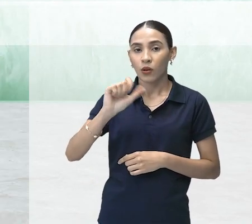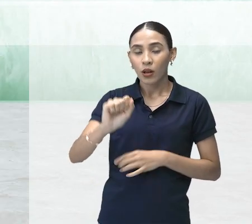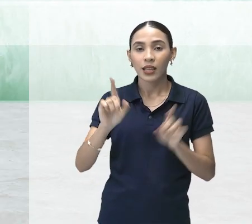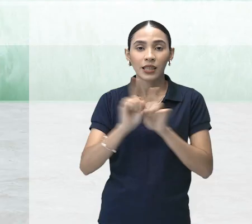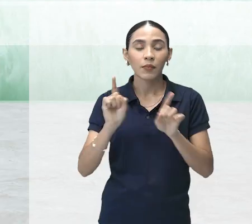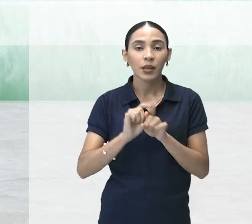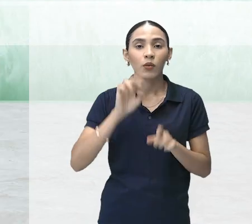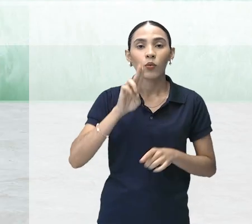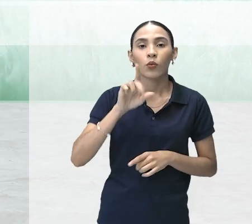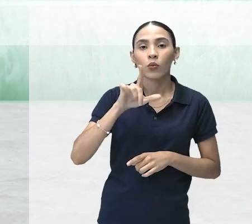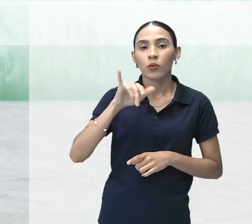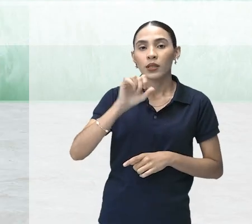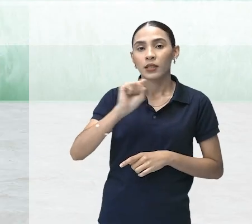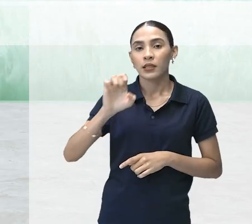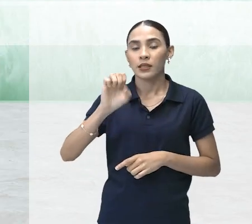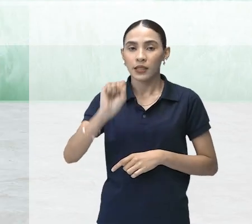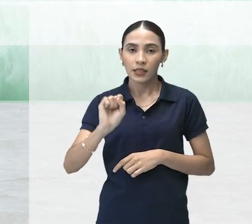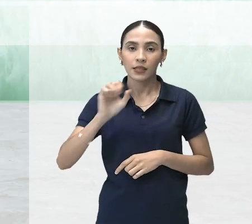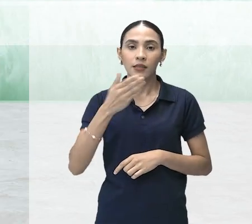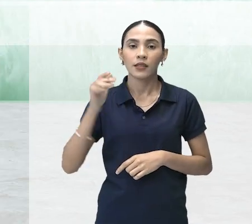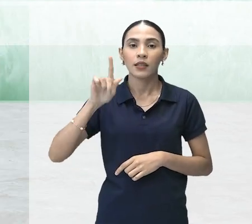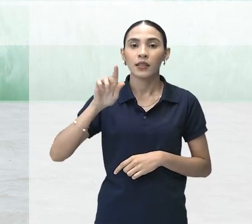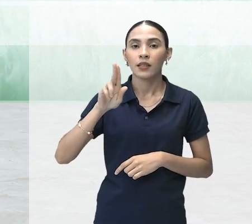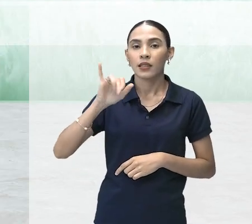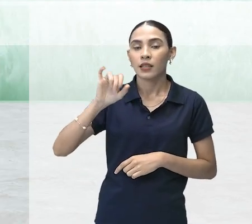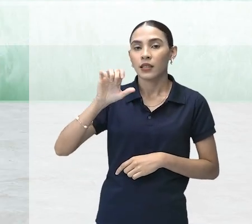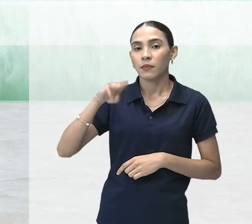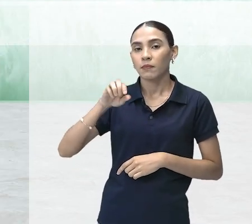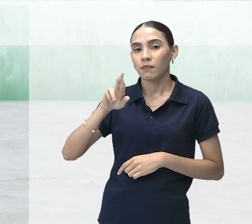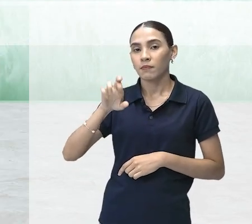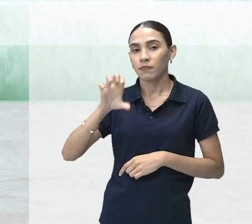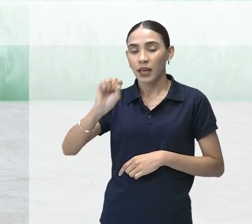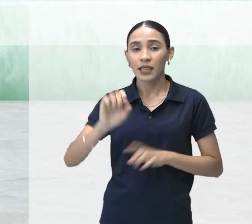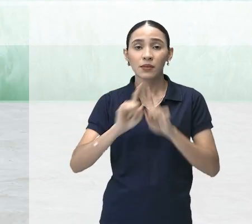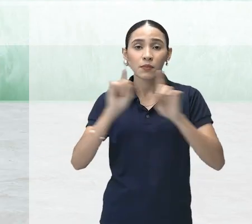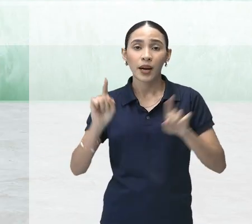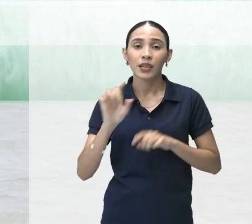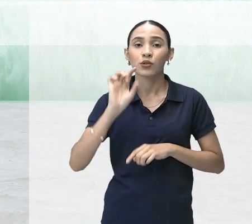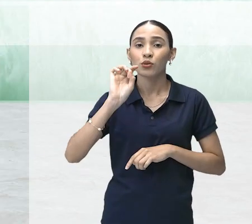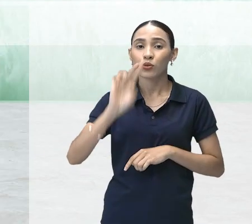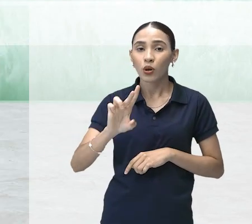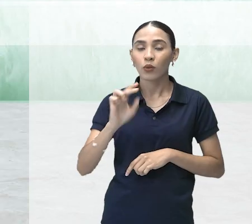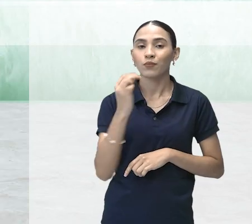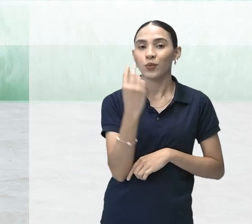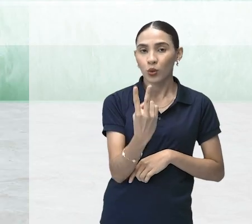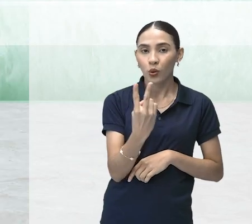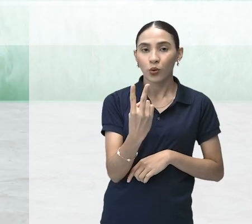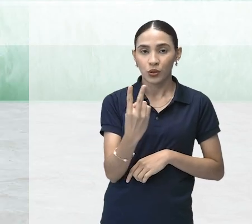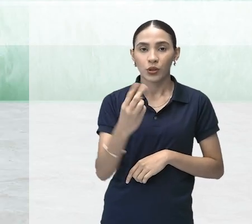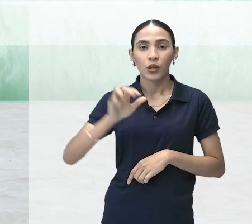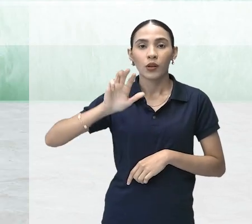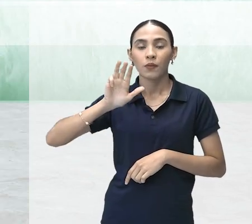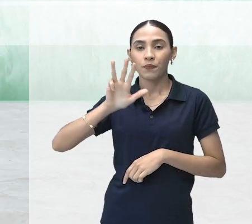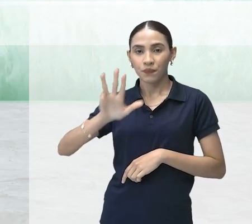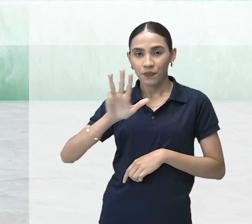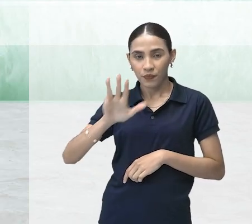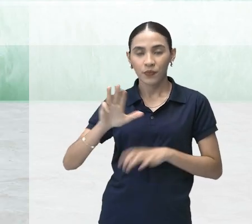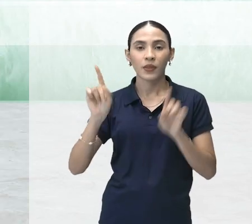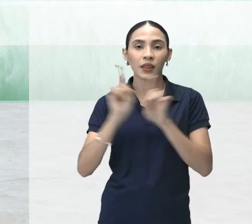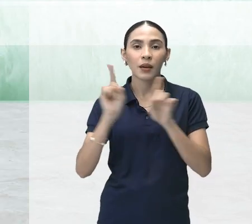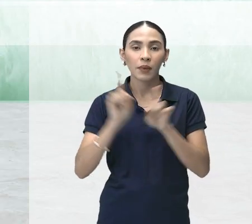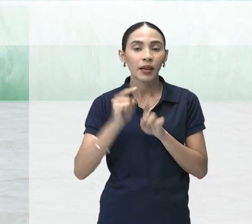Ulisses Guimarães. Porém, no contexto da eleição, apenas os dois, Luiz Inácio e Fernando Collor de